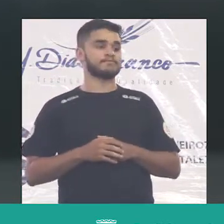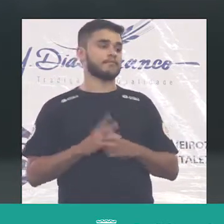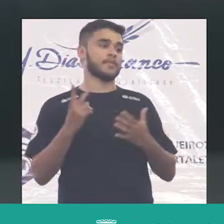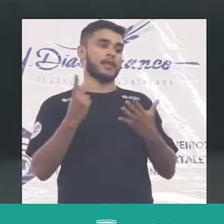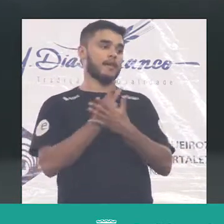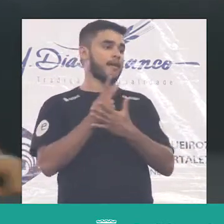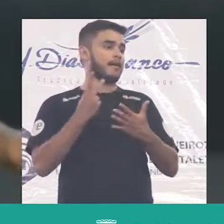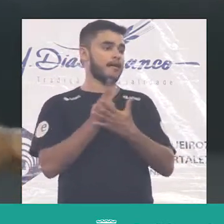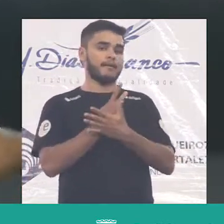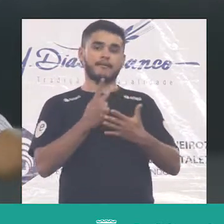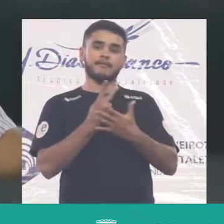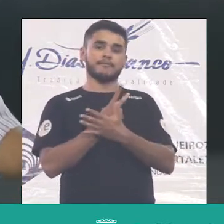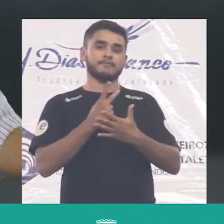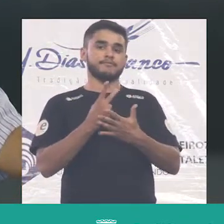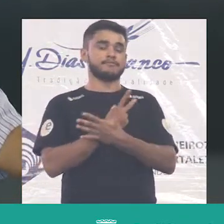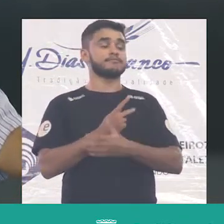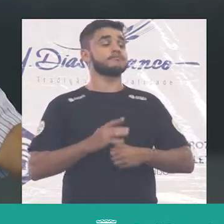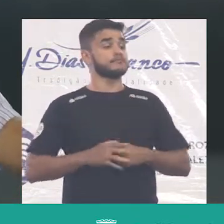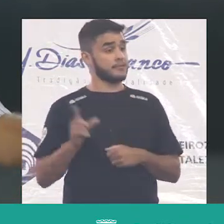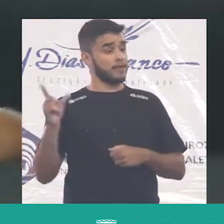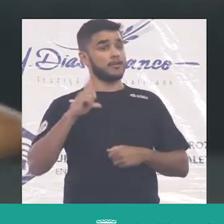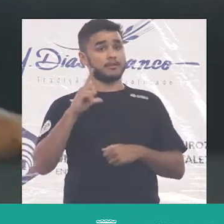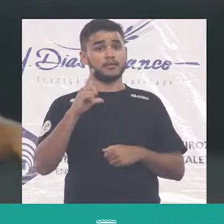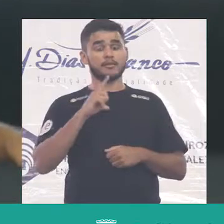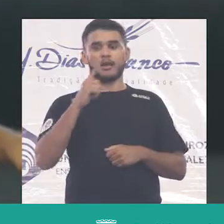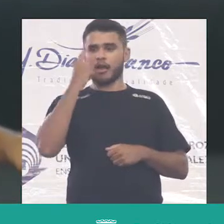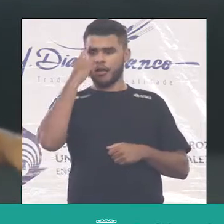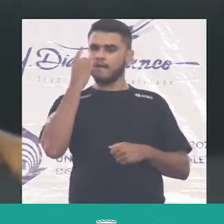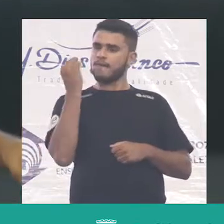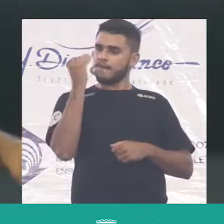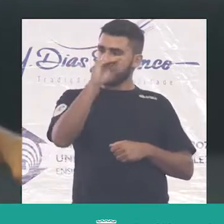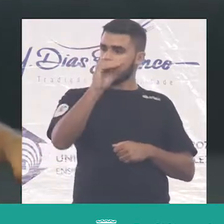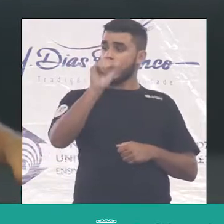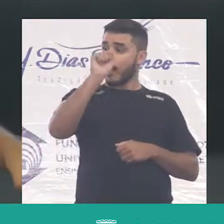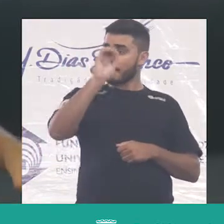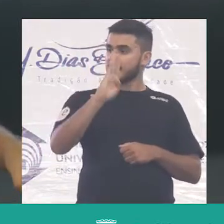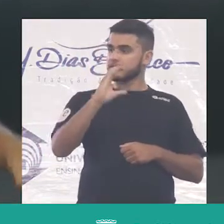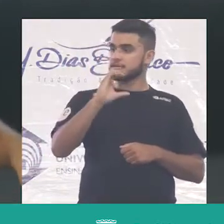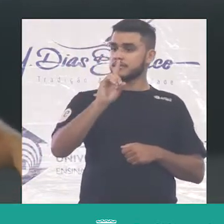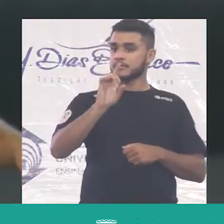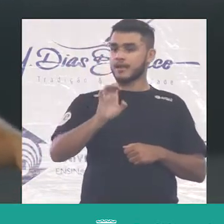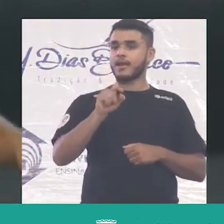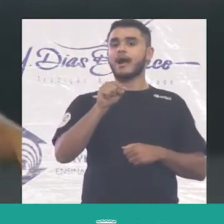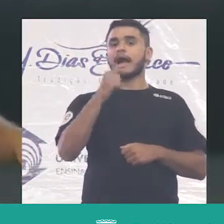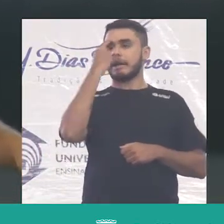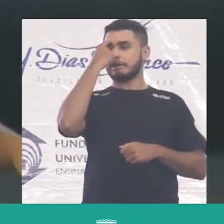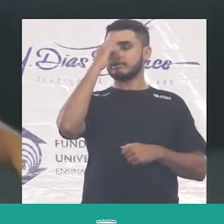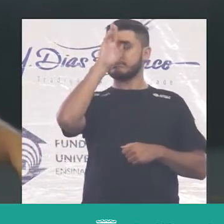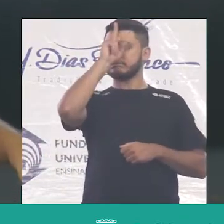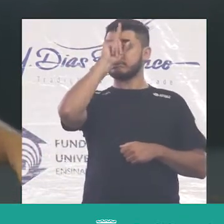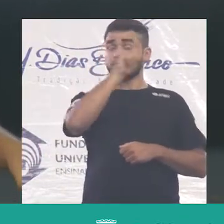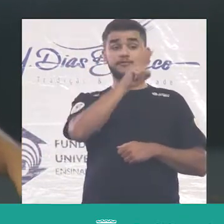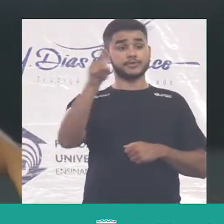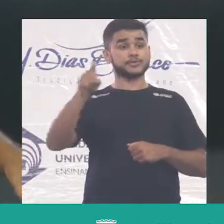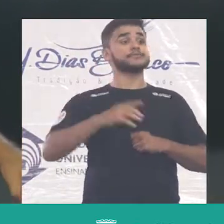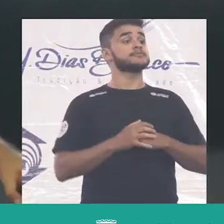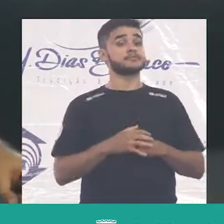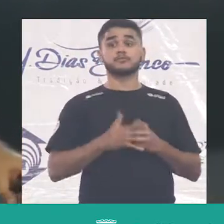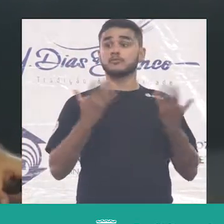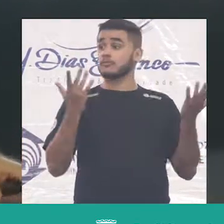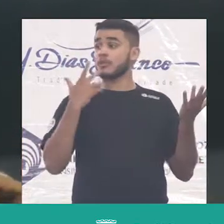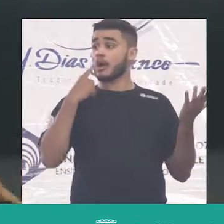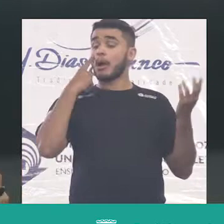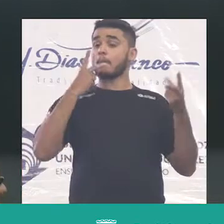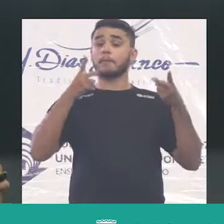erro. E tinha esse gabarito na prova, eles botaram só de mal para lascar você. O grande erro era